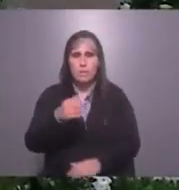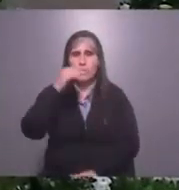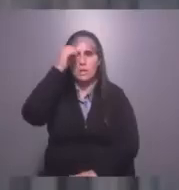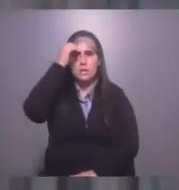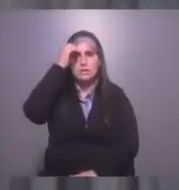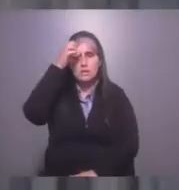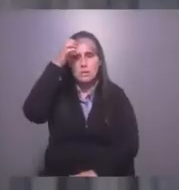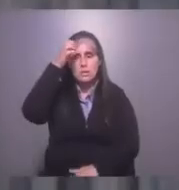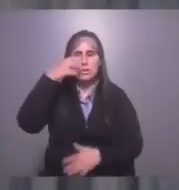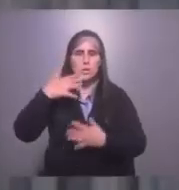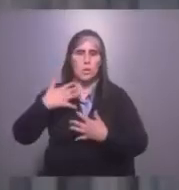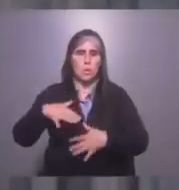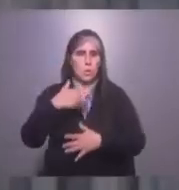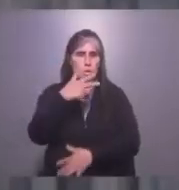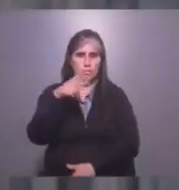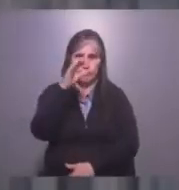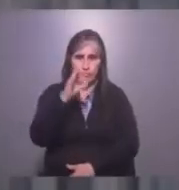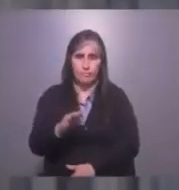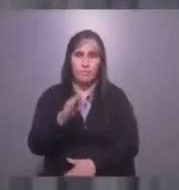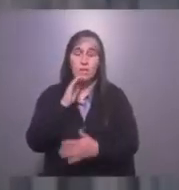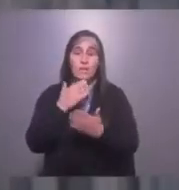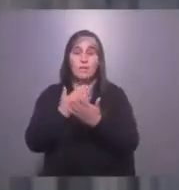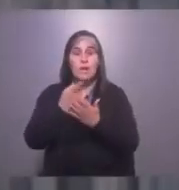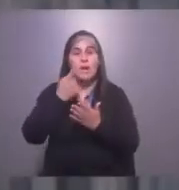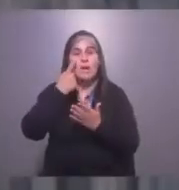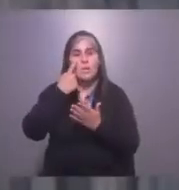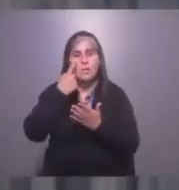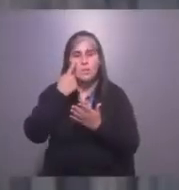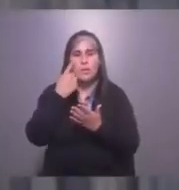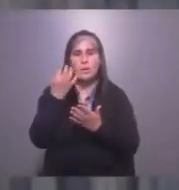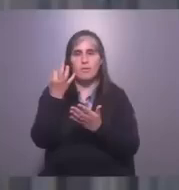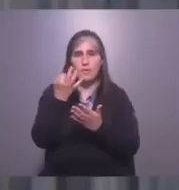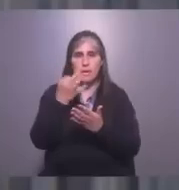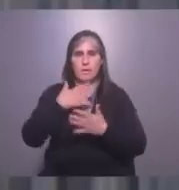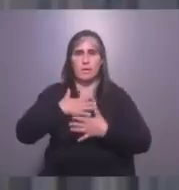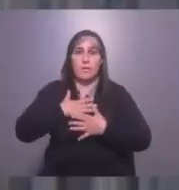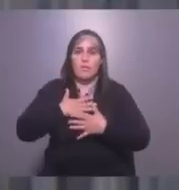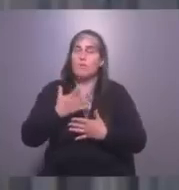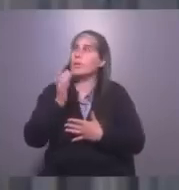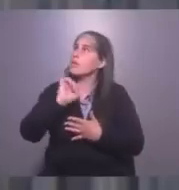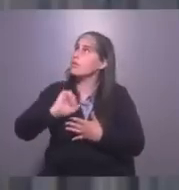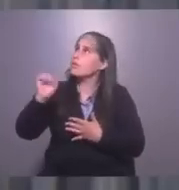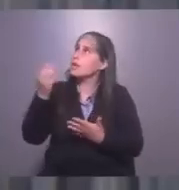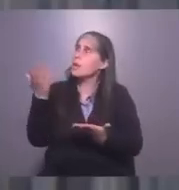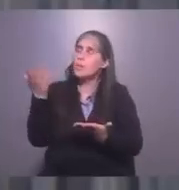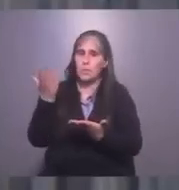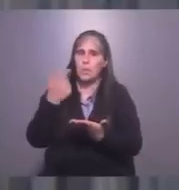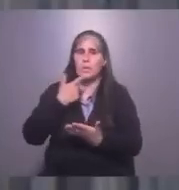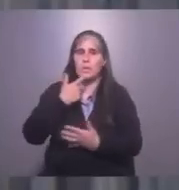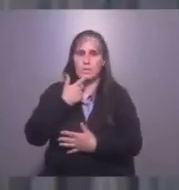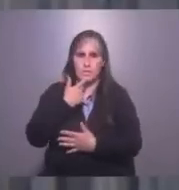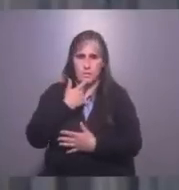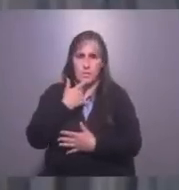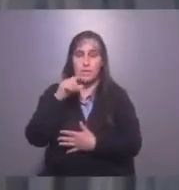e inteligência, deu-nos a conhecer o mistério da sua vontade, o desígnio